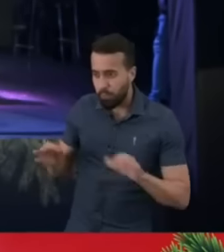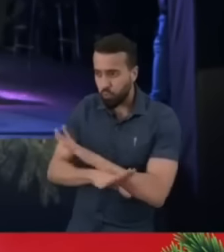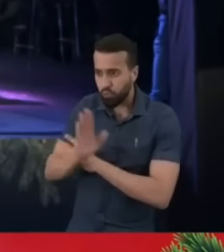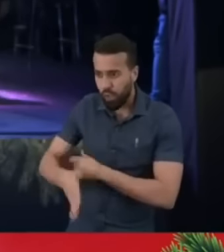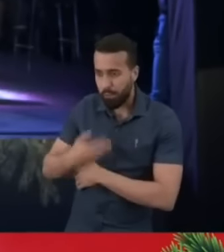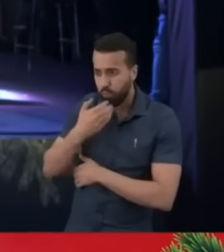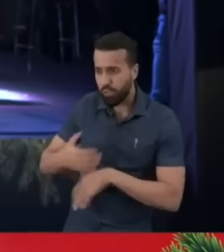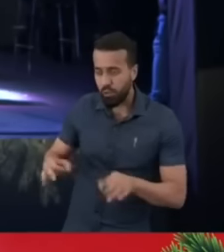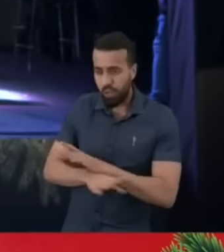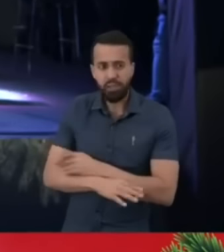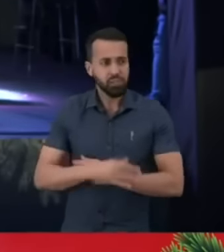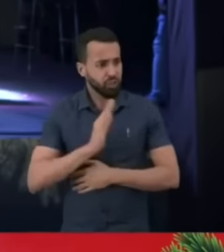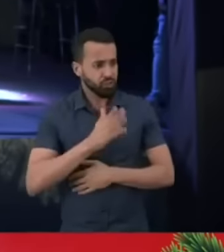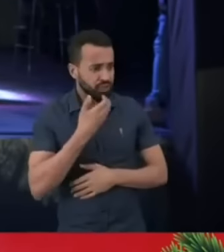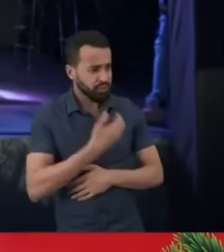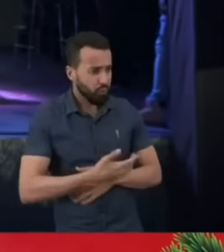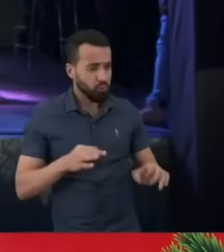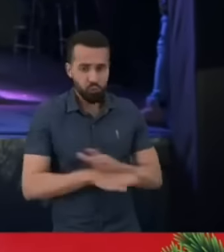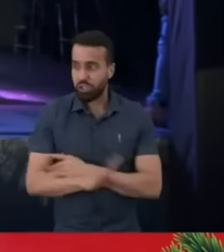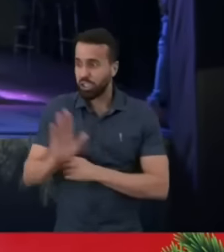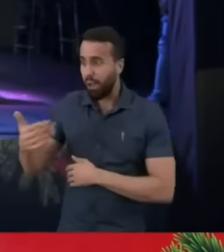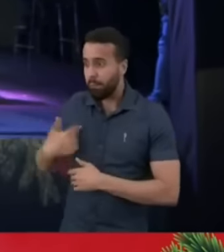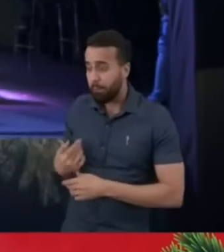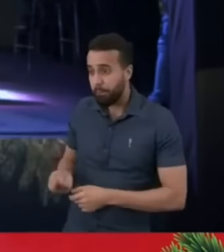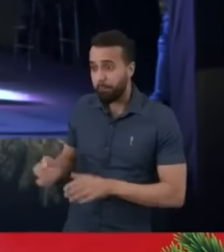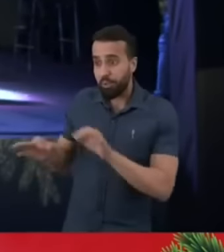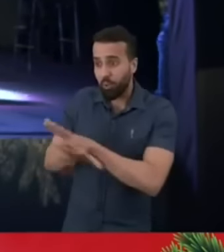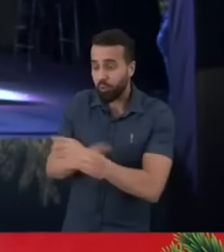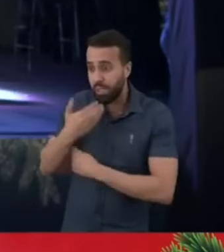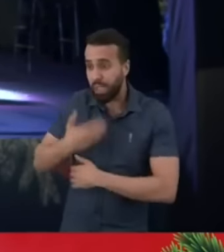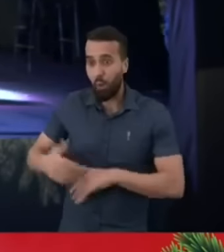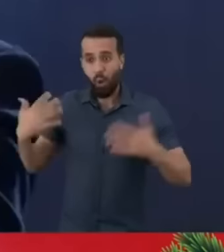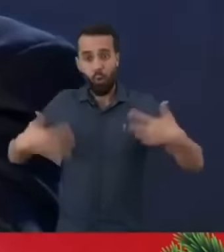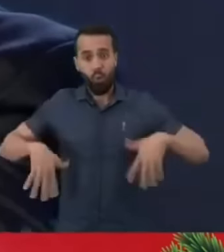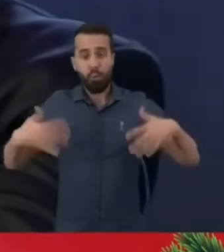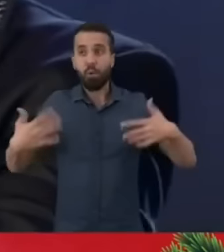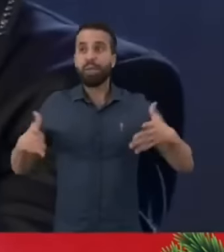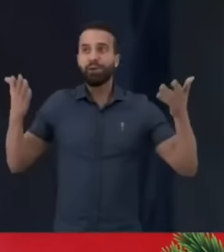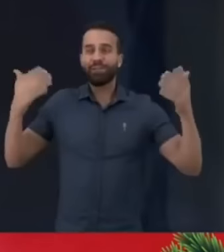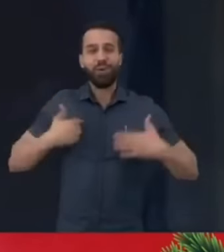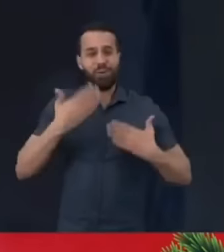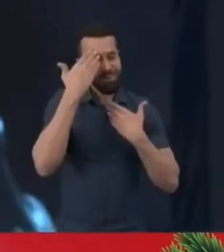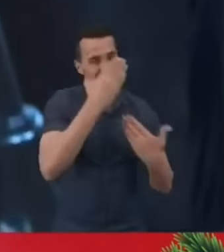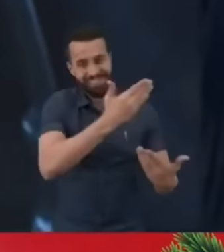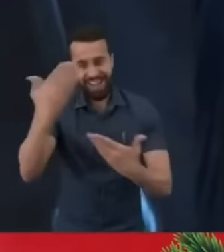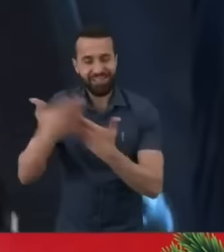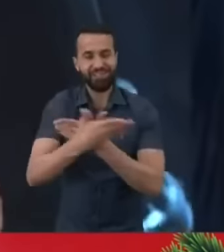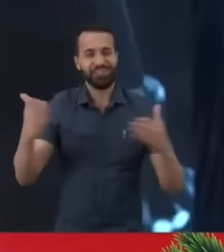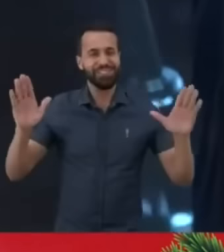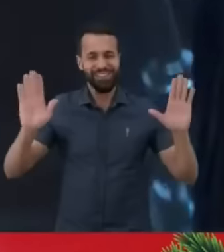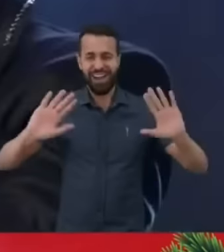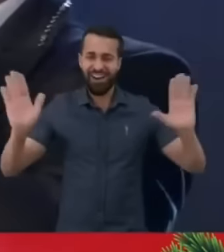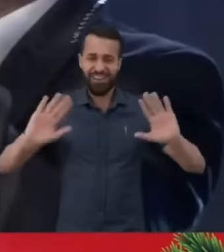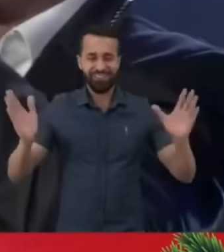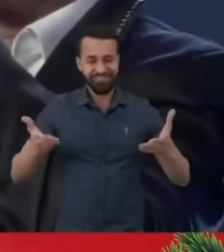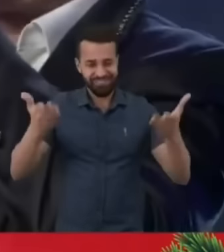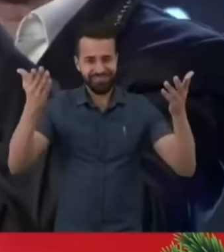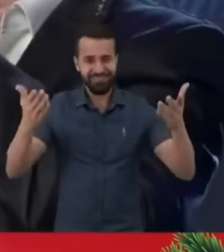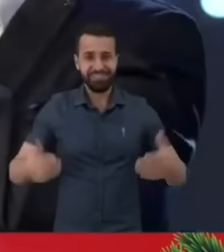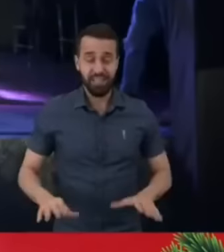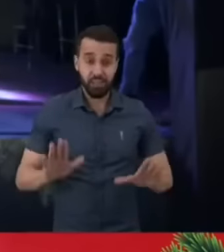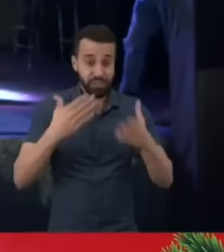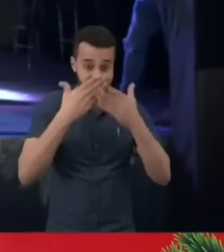Já é Natal. Chegou Natal? Obrigado, gente. Meu Deus. Um beijo. Um beijo, gente. Obrigado. Tchau. Fique com Deus. Não se